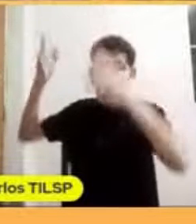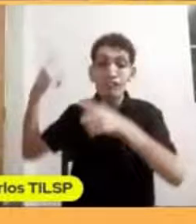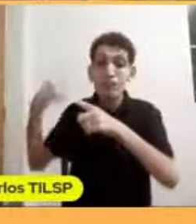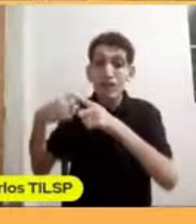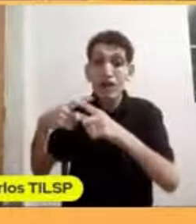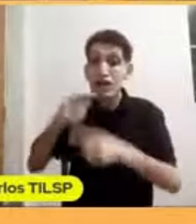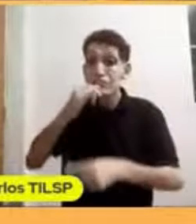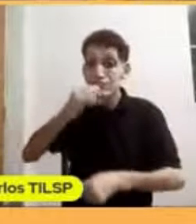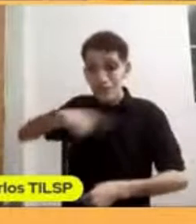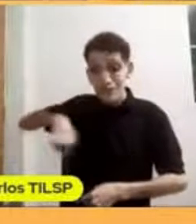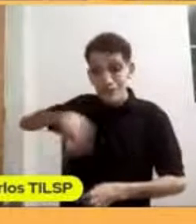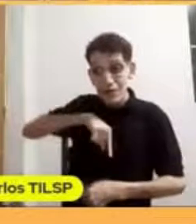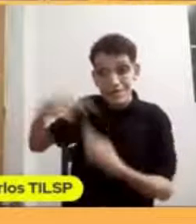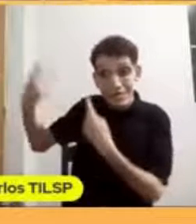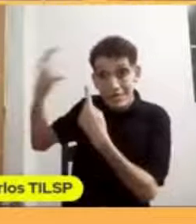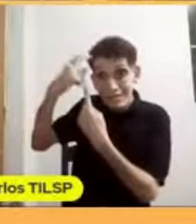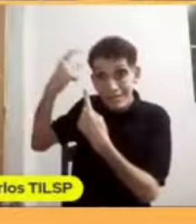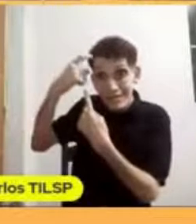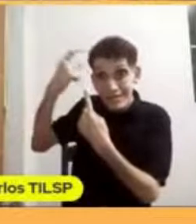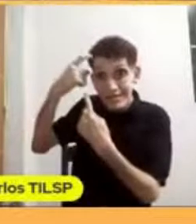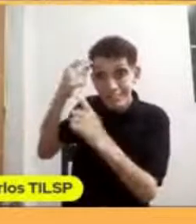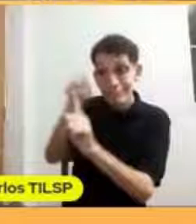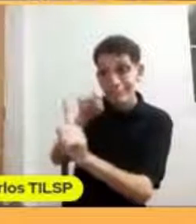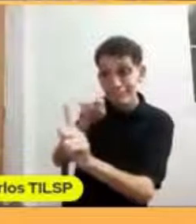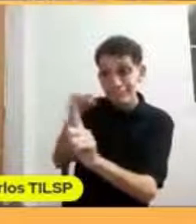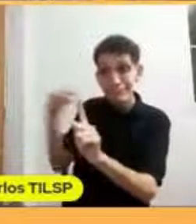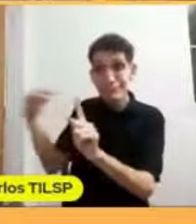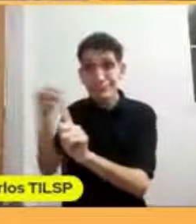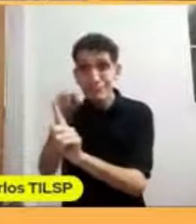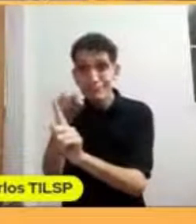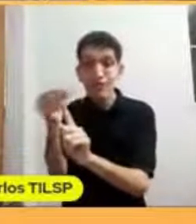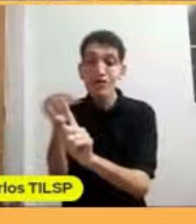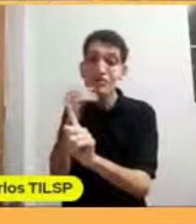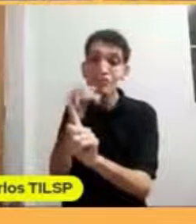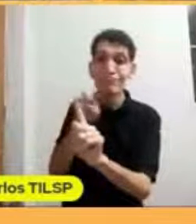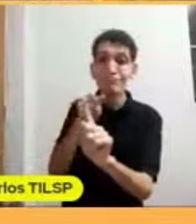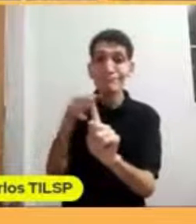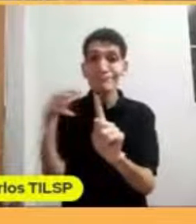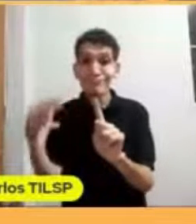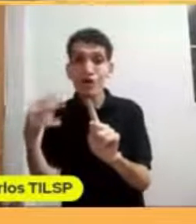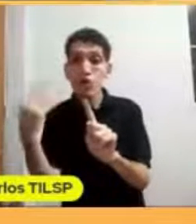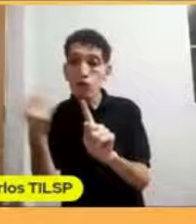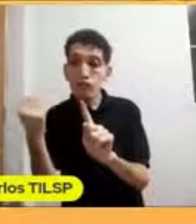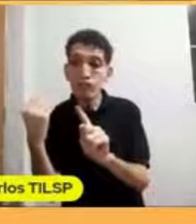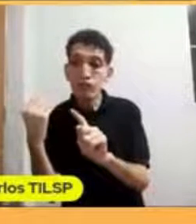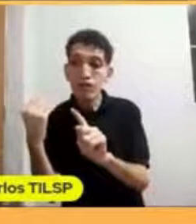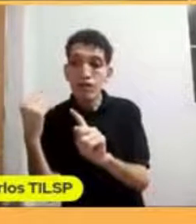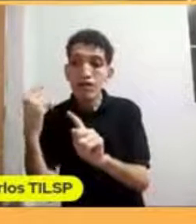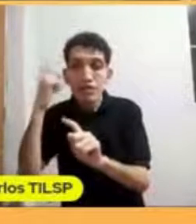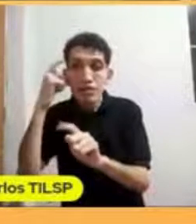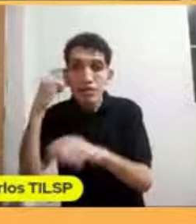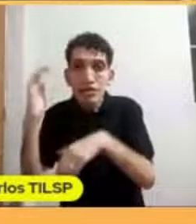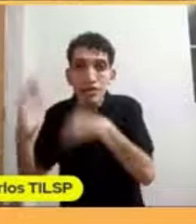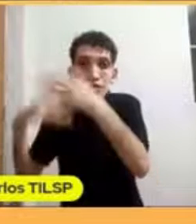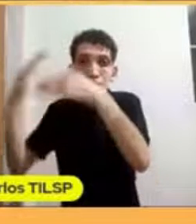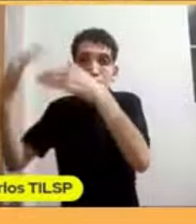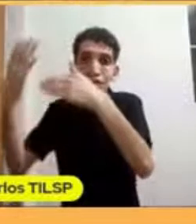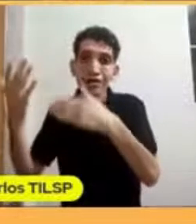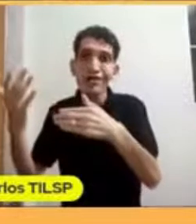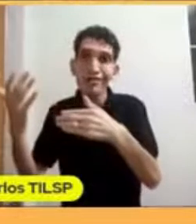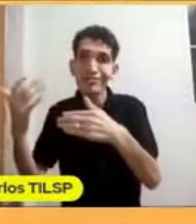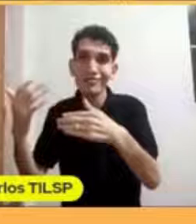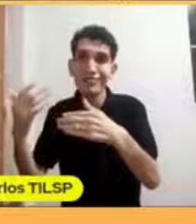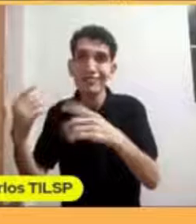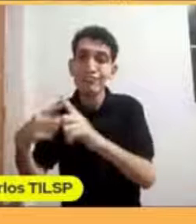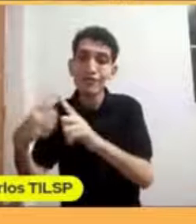formas diferentes, de uma forma de construção e não algo fixo. Então, quem quiser aí desenvolver um